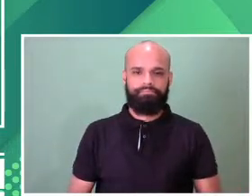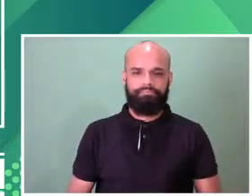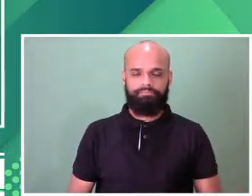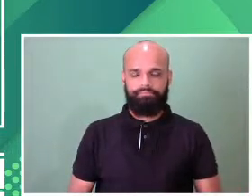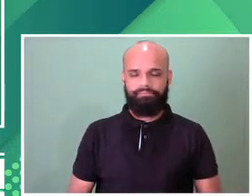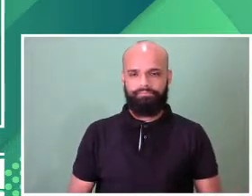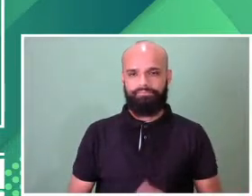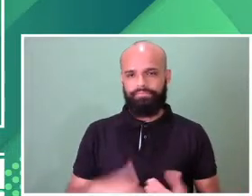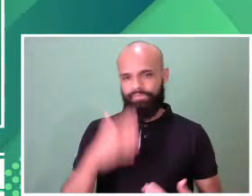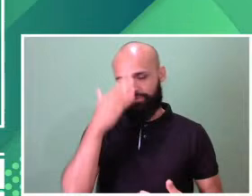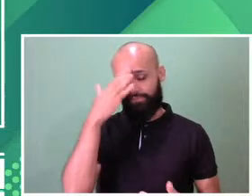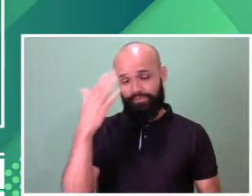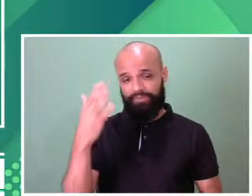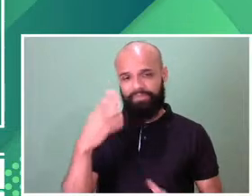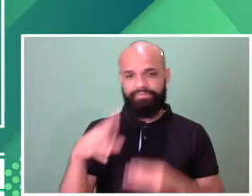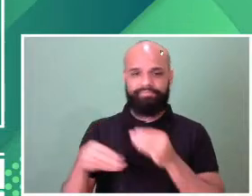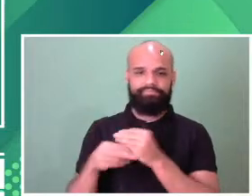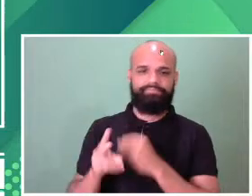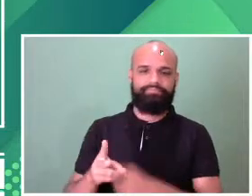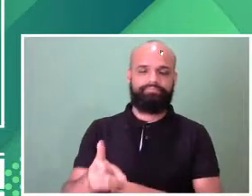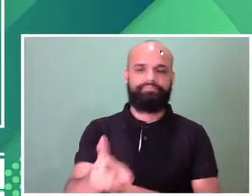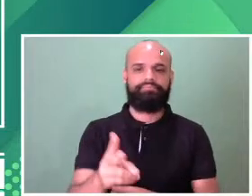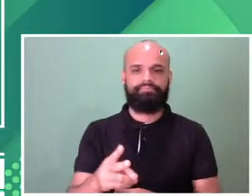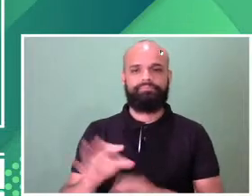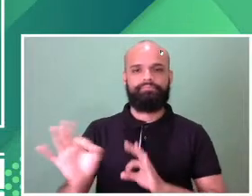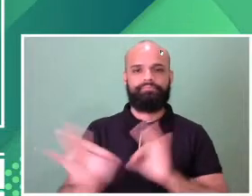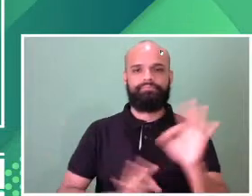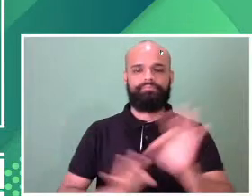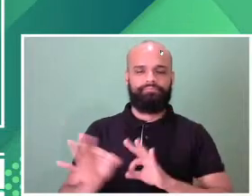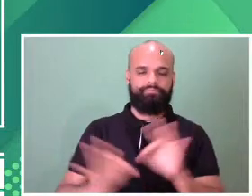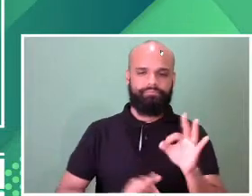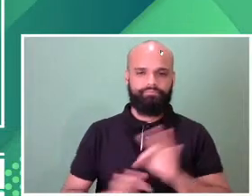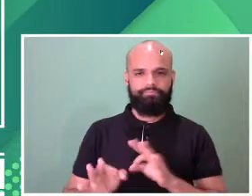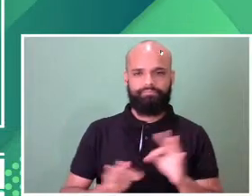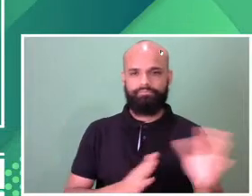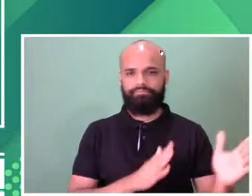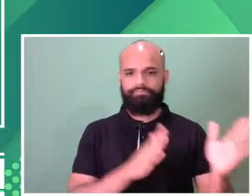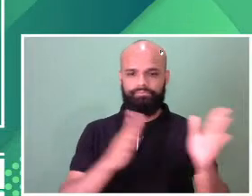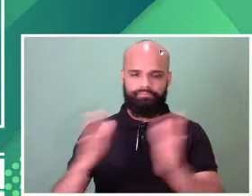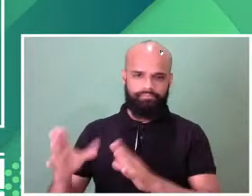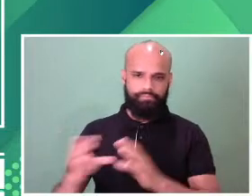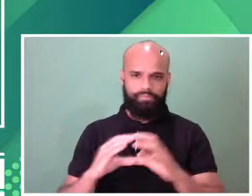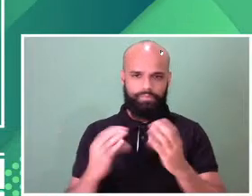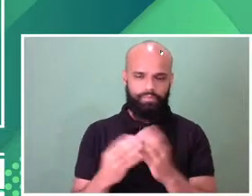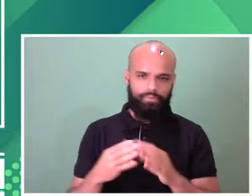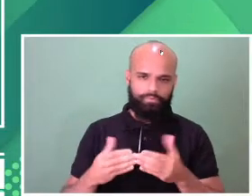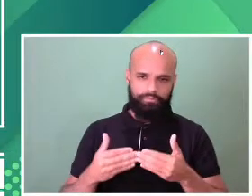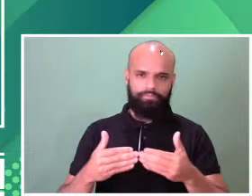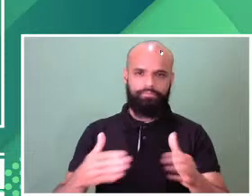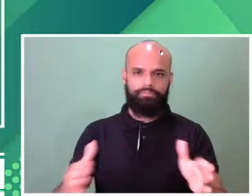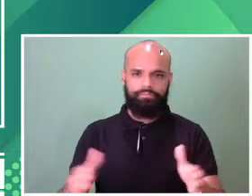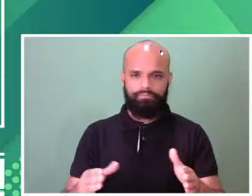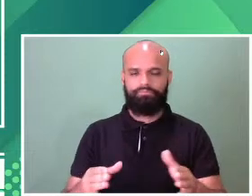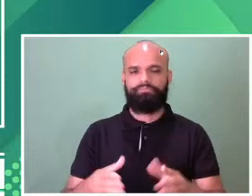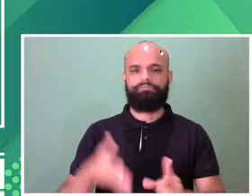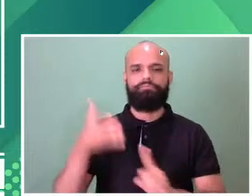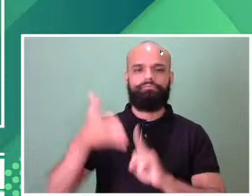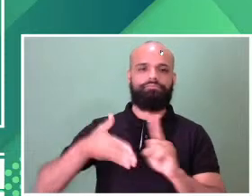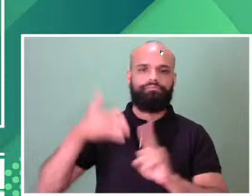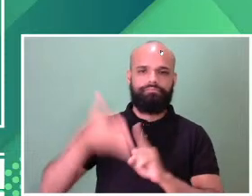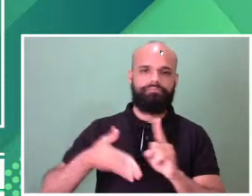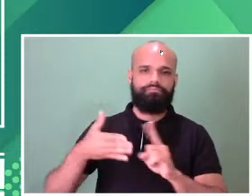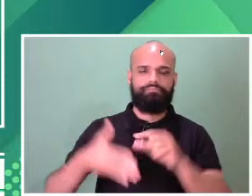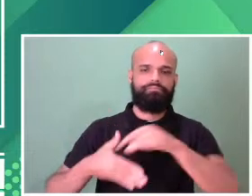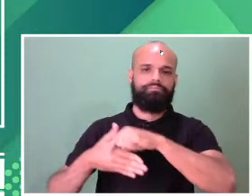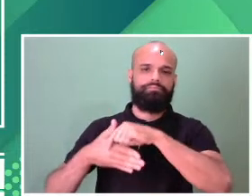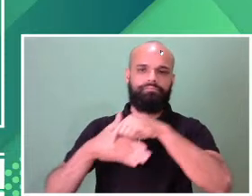Muito obrigado. Dando continuidade, a programação seguirá com a conferência de abertura ministrada pelo líder indígena